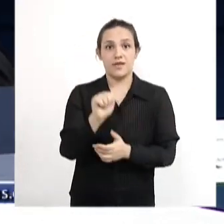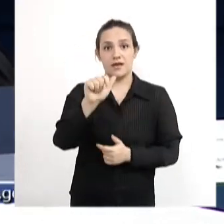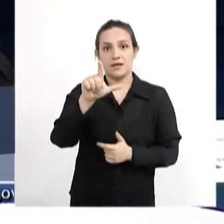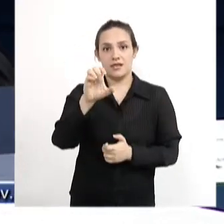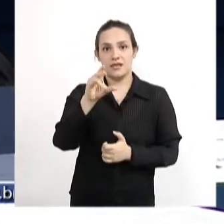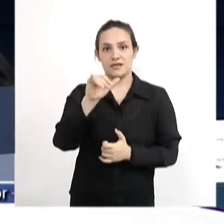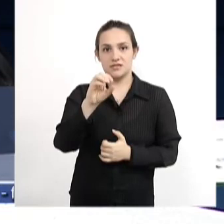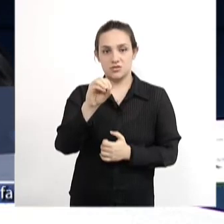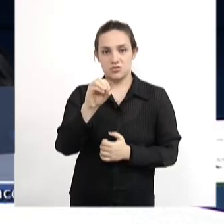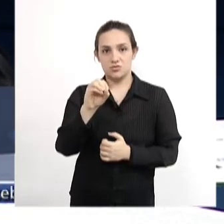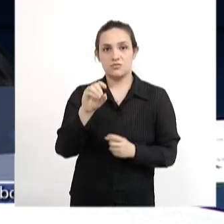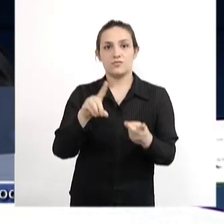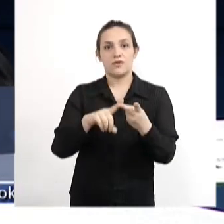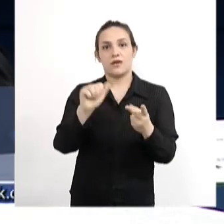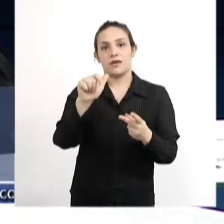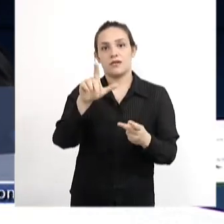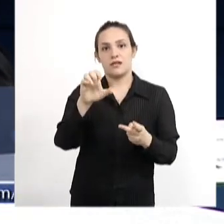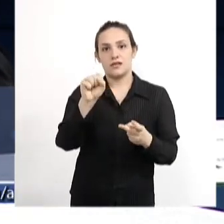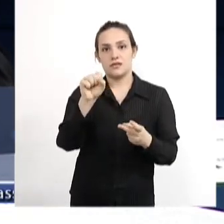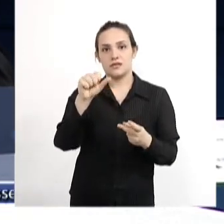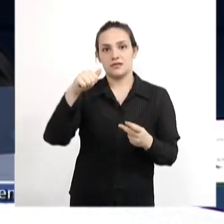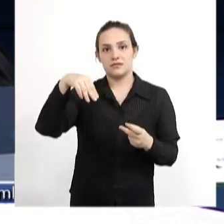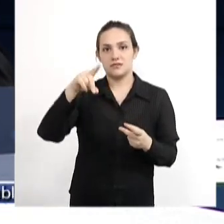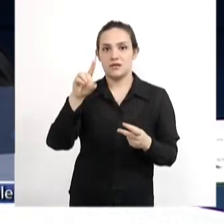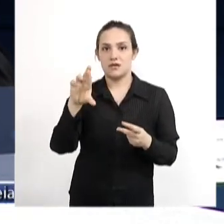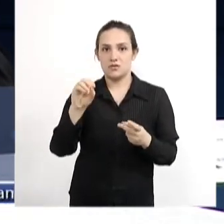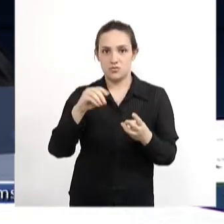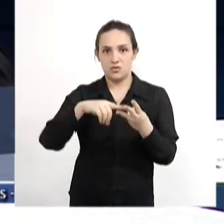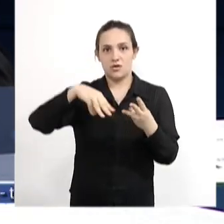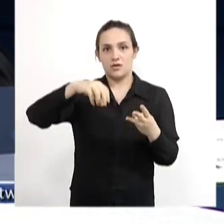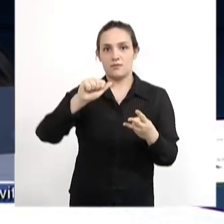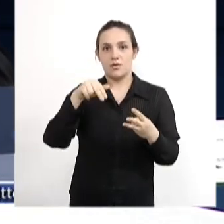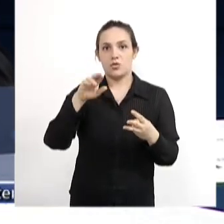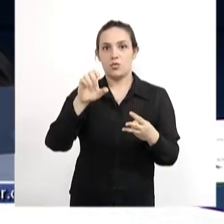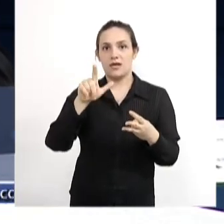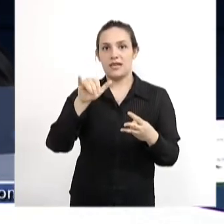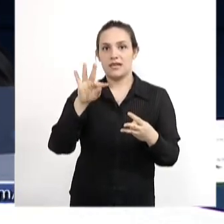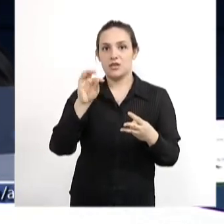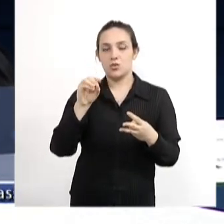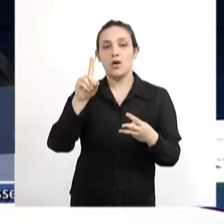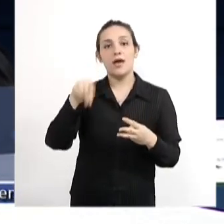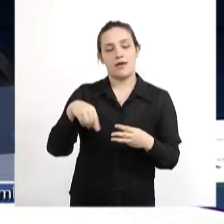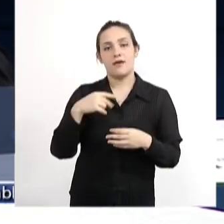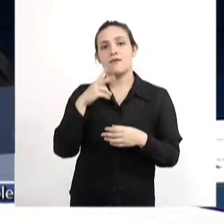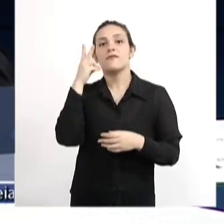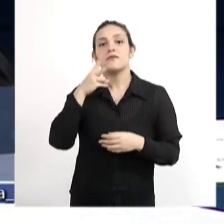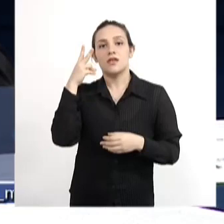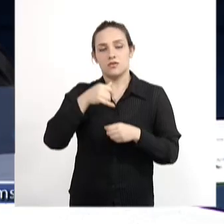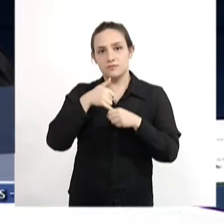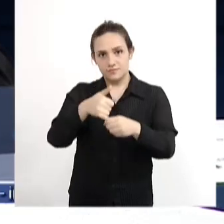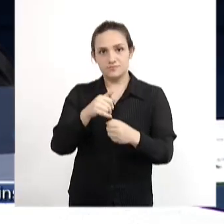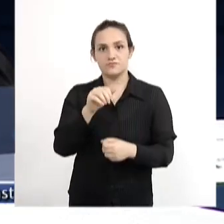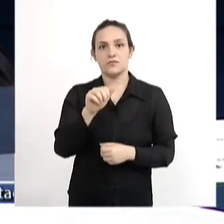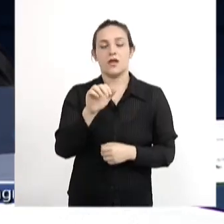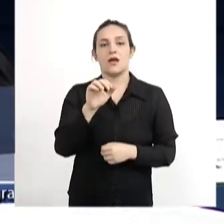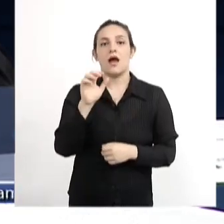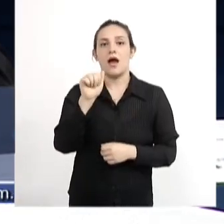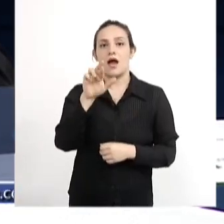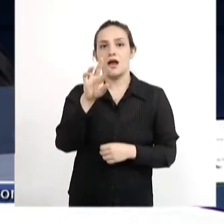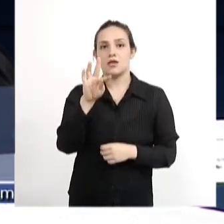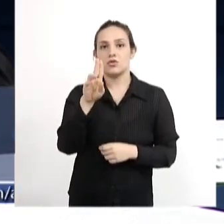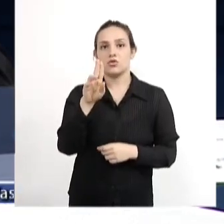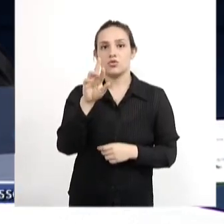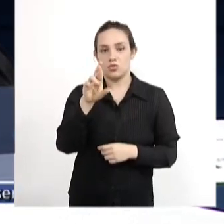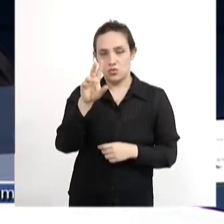Soares Martins, Alessandro Paulino Souza e Manuelito Félix de Oliveira, vereadores de Carapó; Arthur Delgado Bairde, vereador de